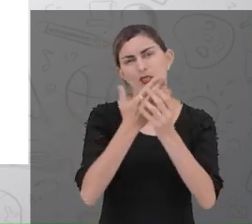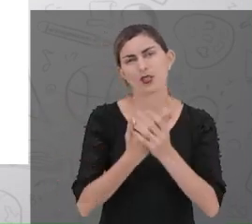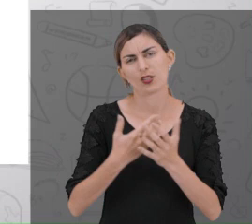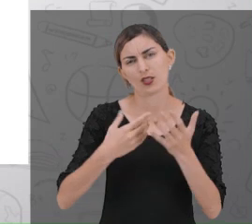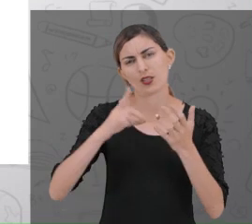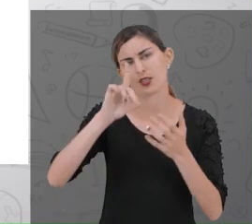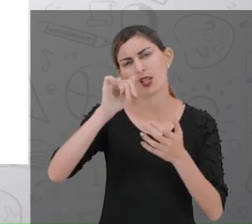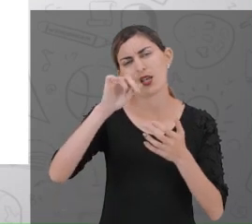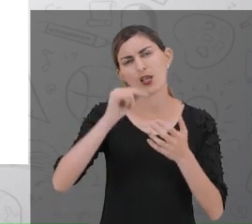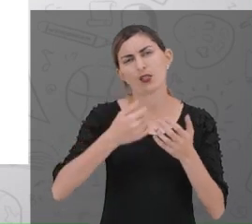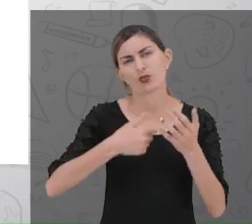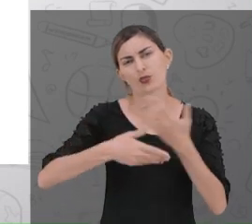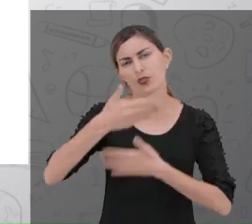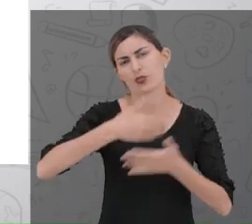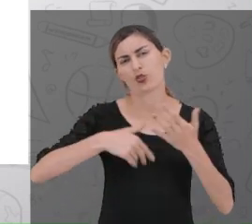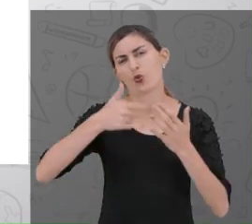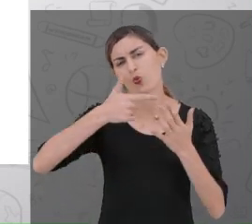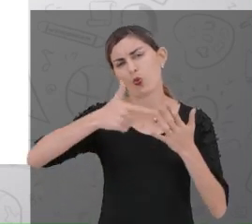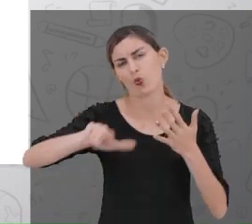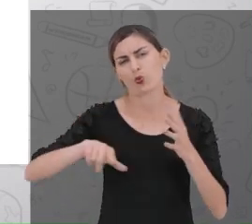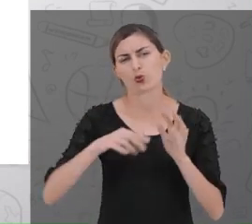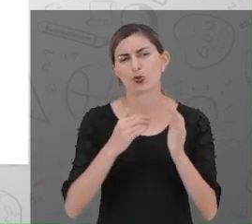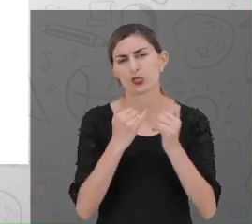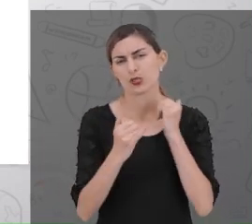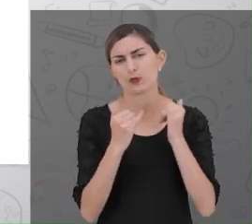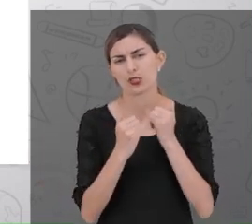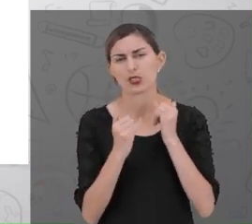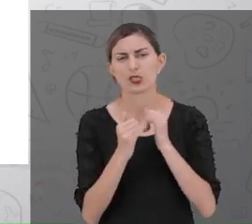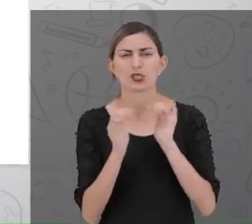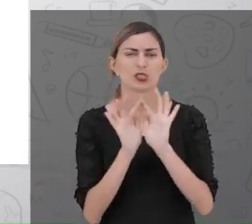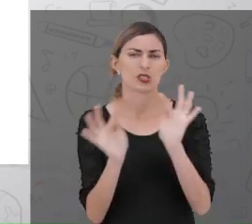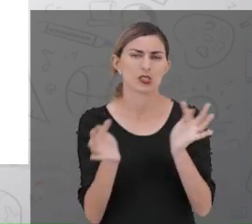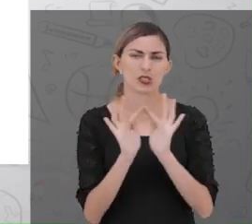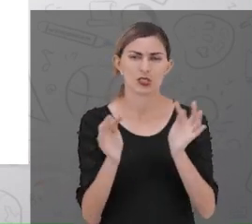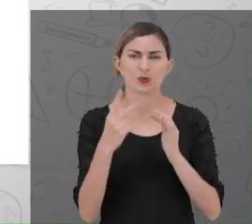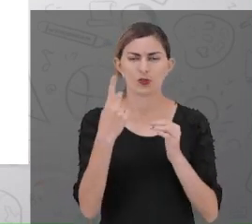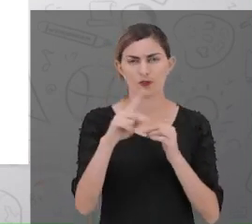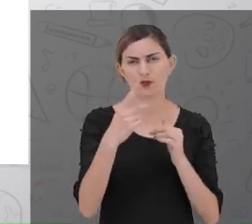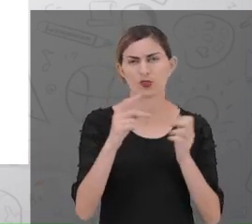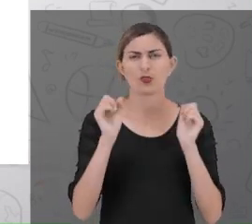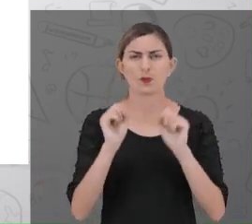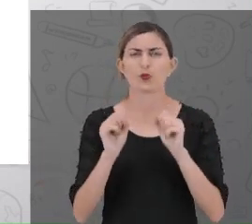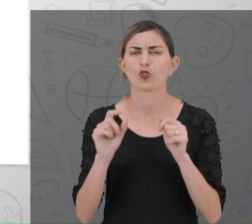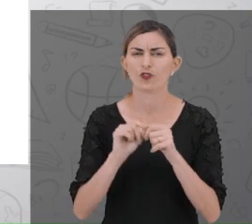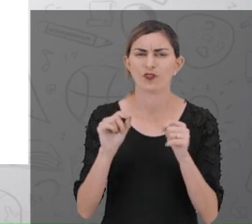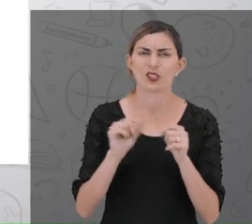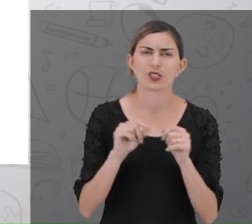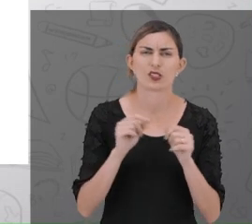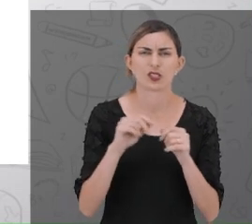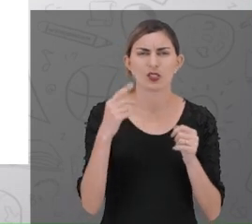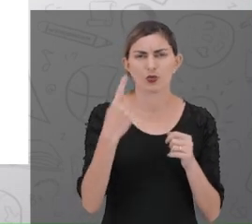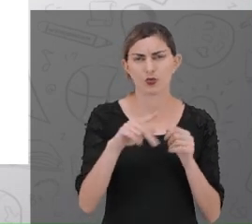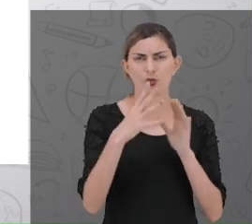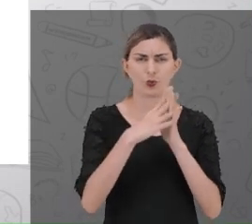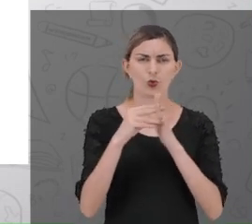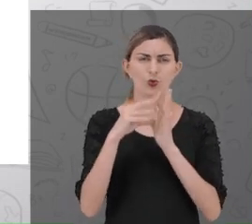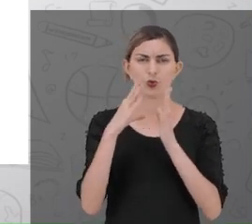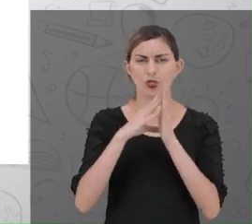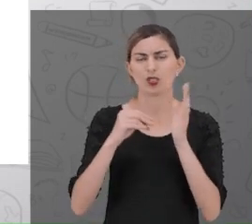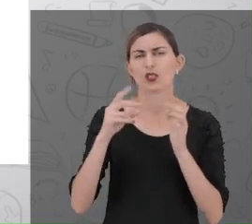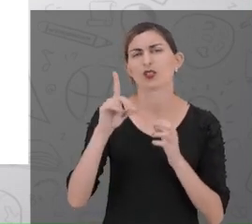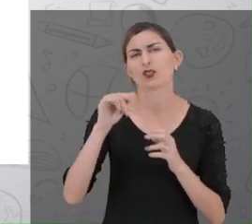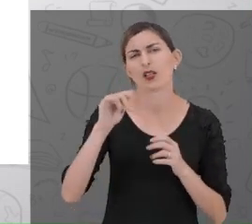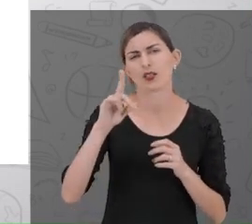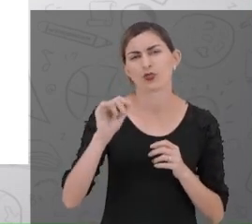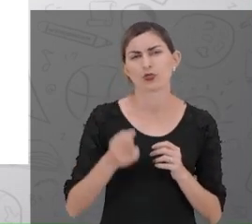dados, relacionamentos, entre outros. De forma bem similar e bem simples, você pode estar fazendo também os seus